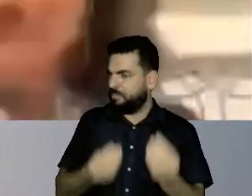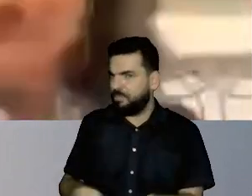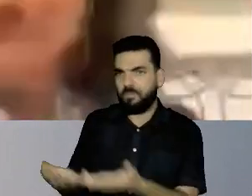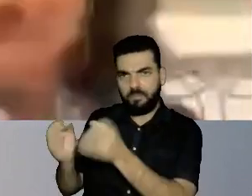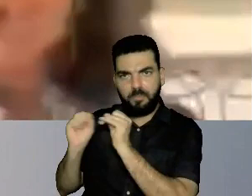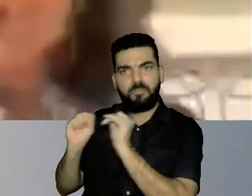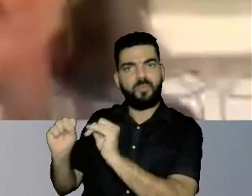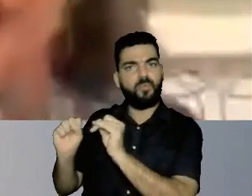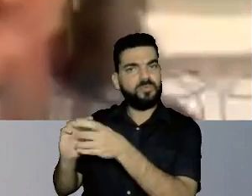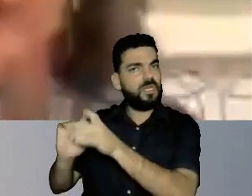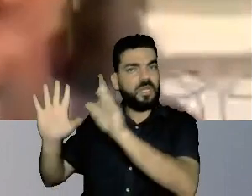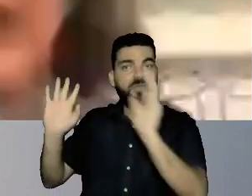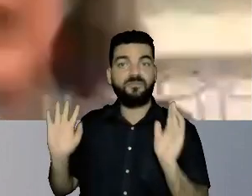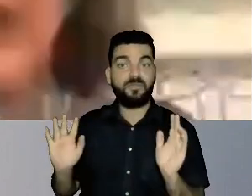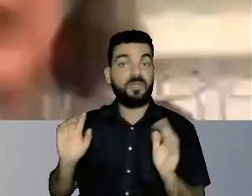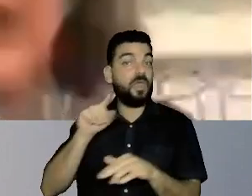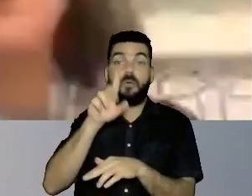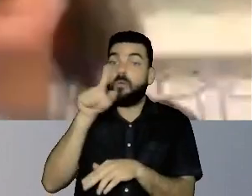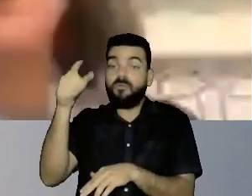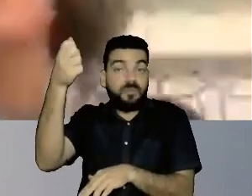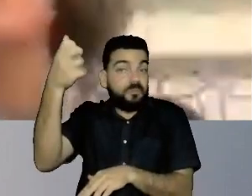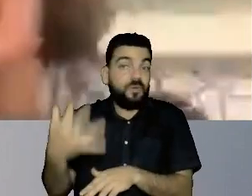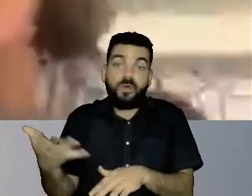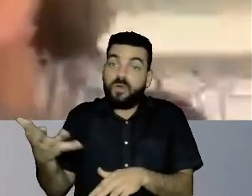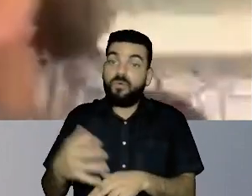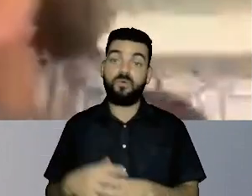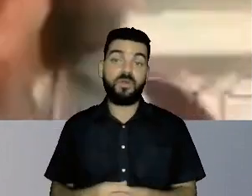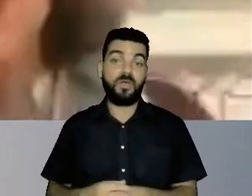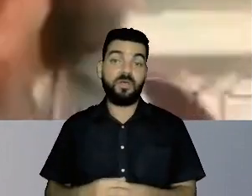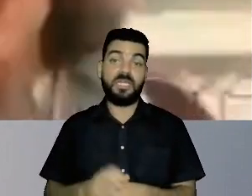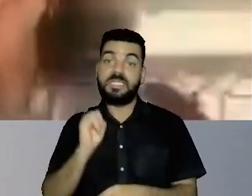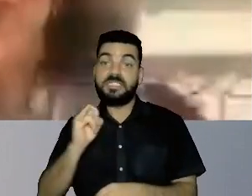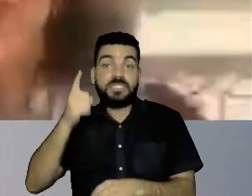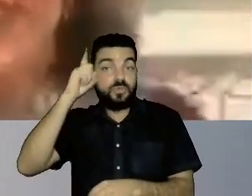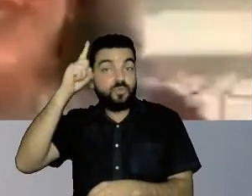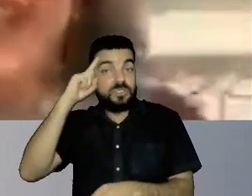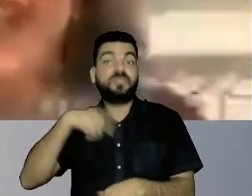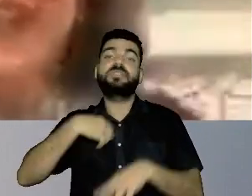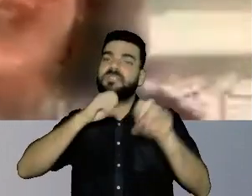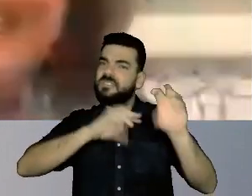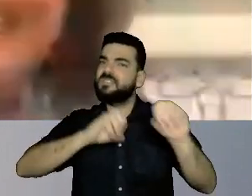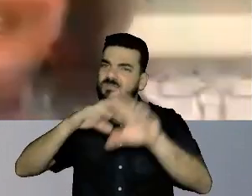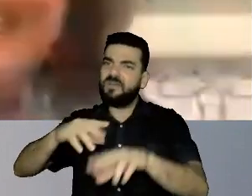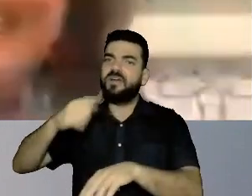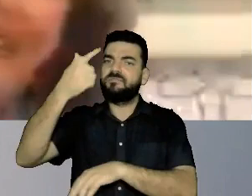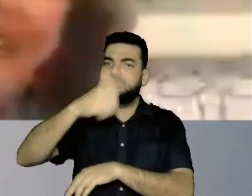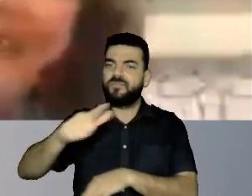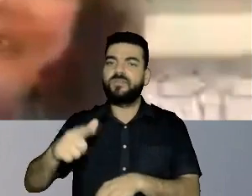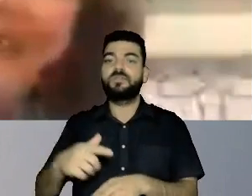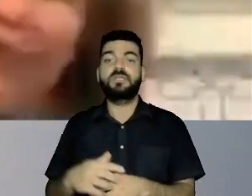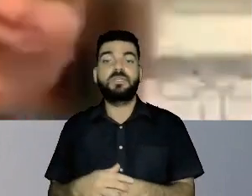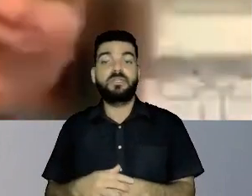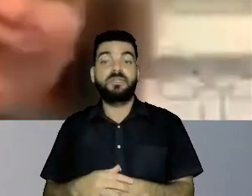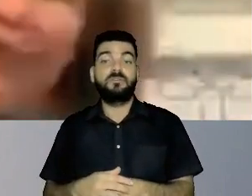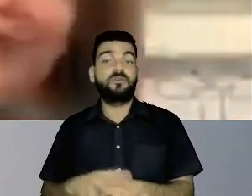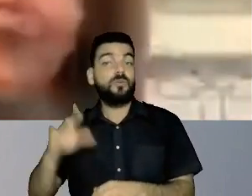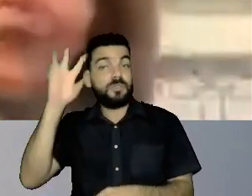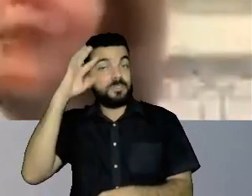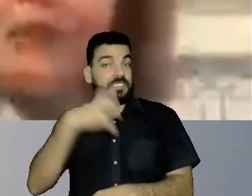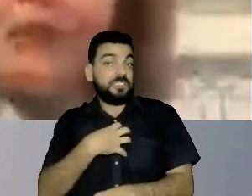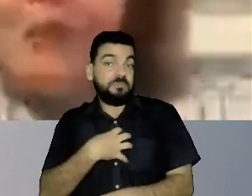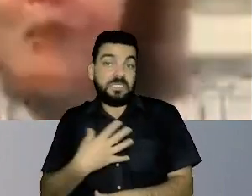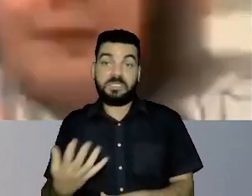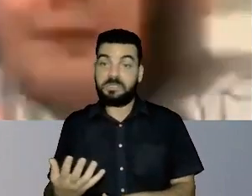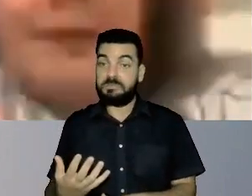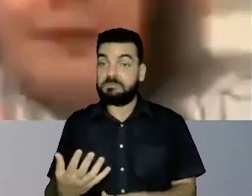estrategicamente, se fosse para passar a ideia, ela abria mão, inclusive, de ter a autoria da ideia. Então, isso é que você traz